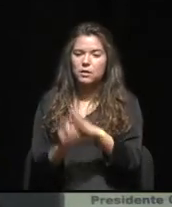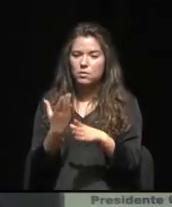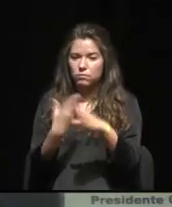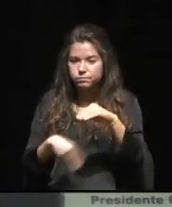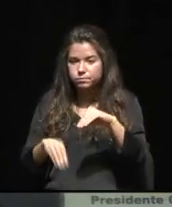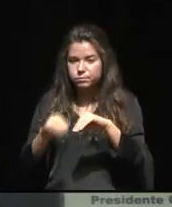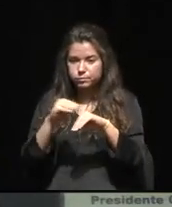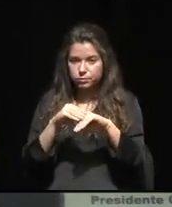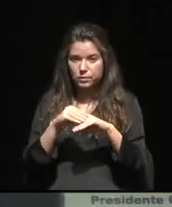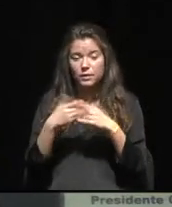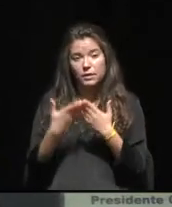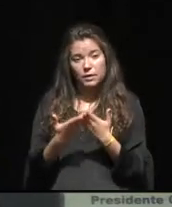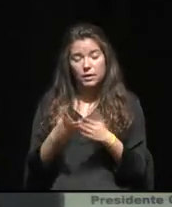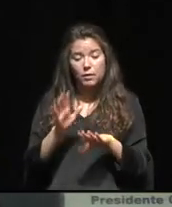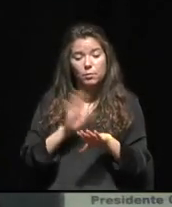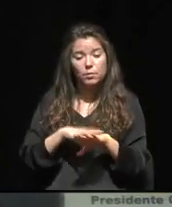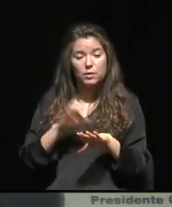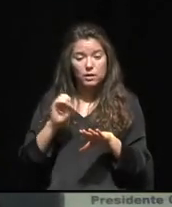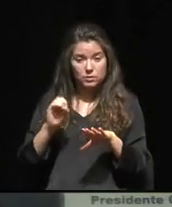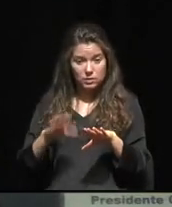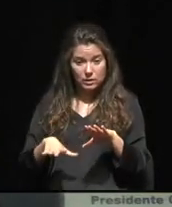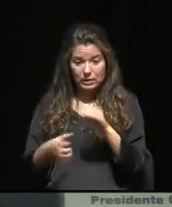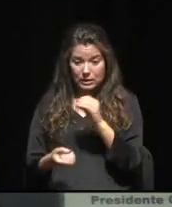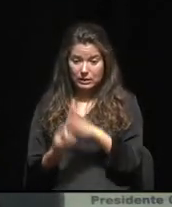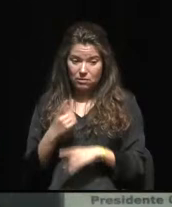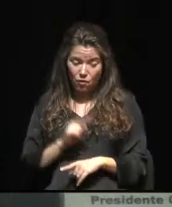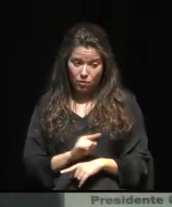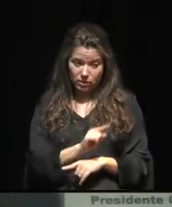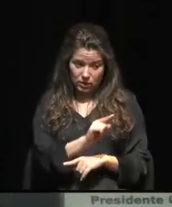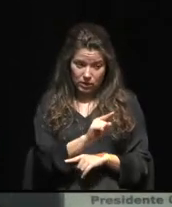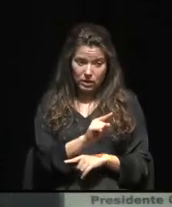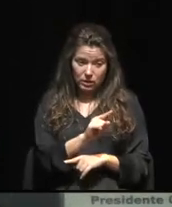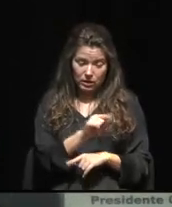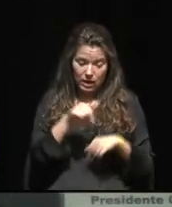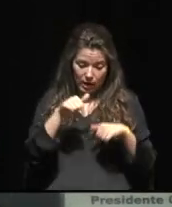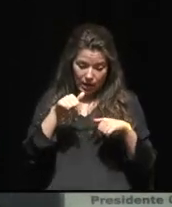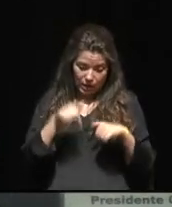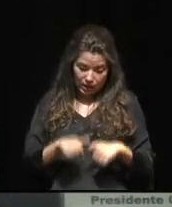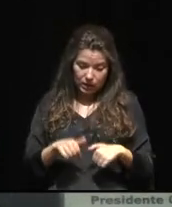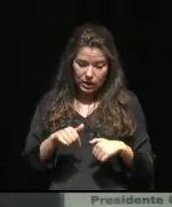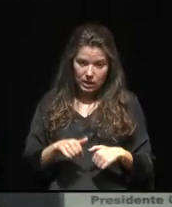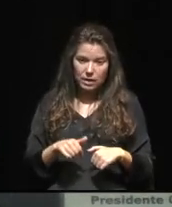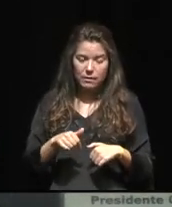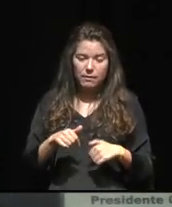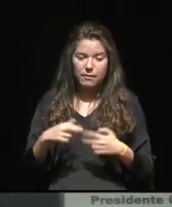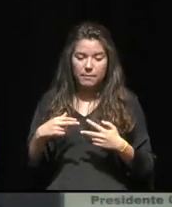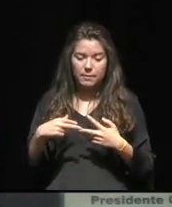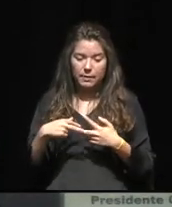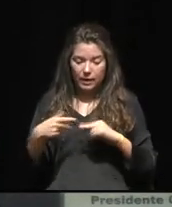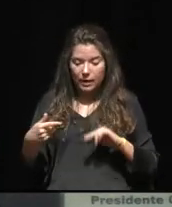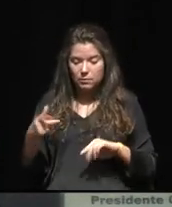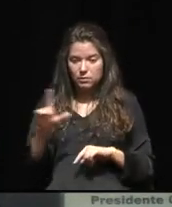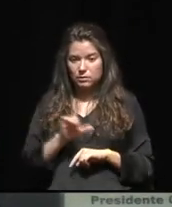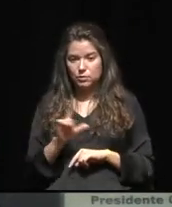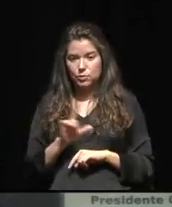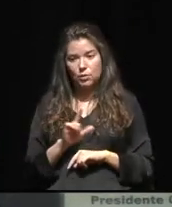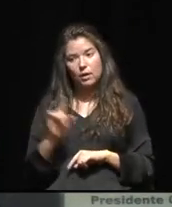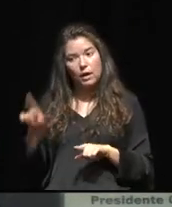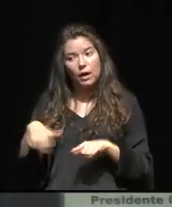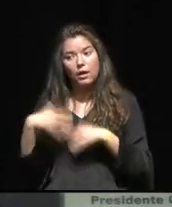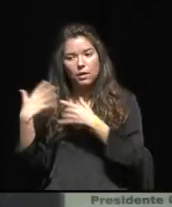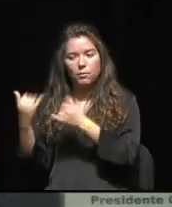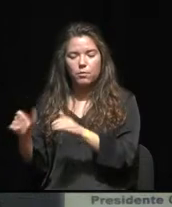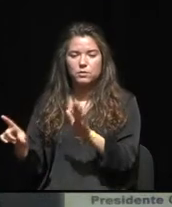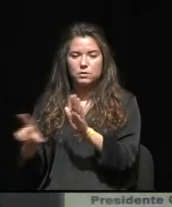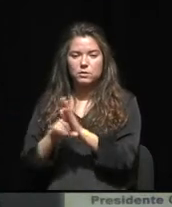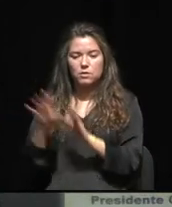suplemento e foi na sequência dessa criação na na na na na vida da Câmara de Lisboa que depois a legislação